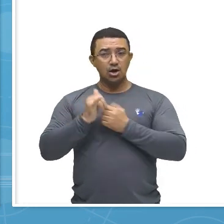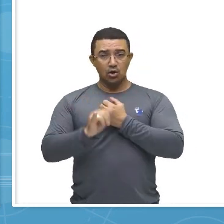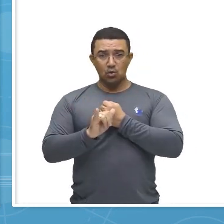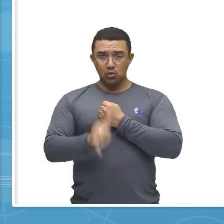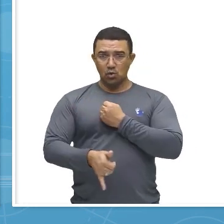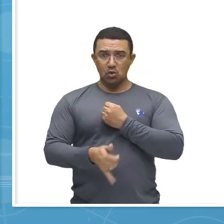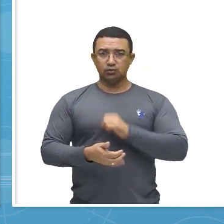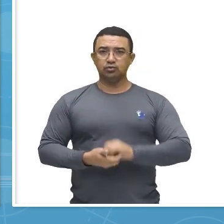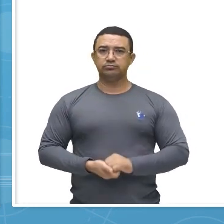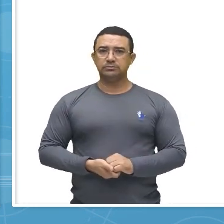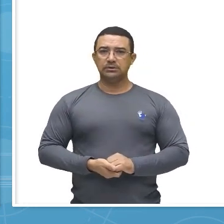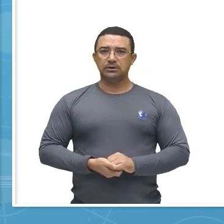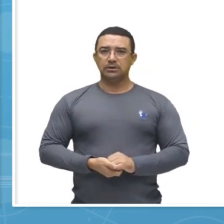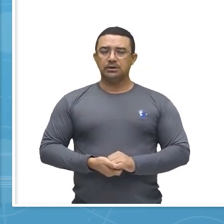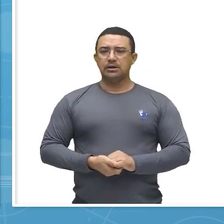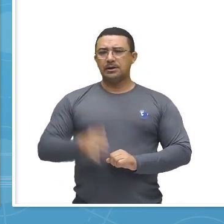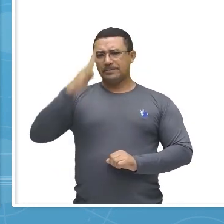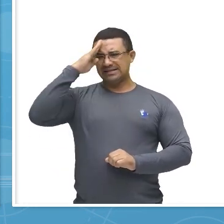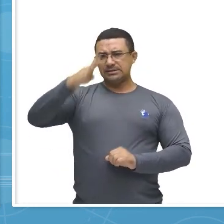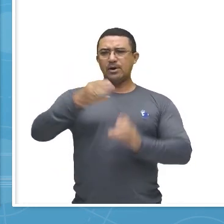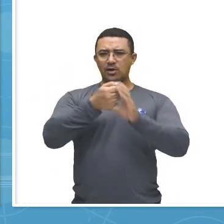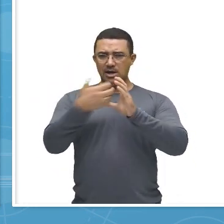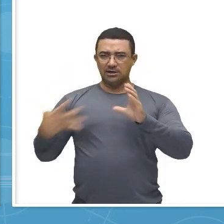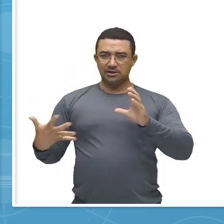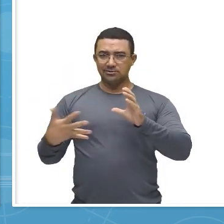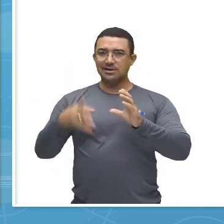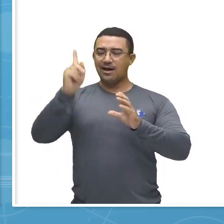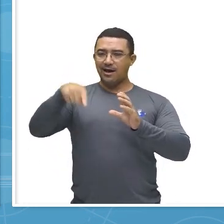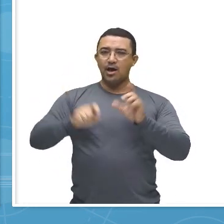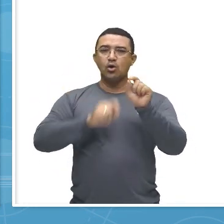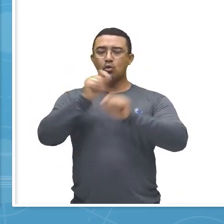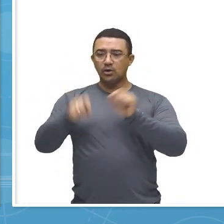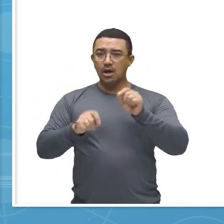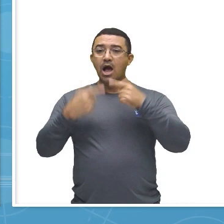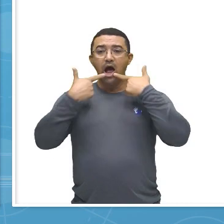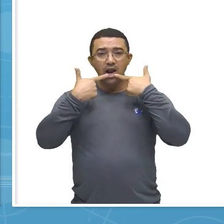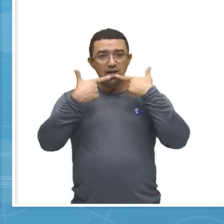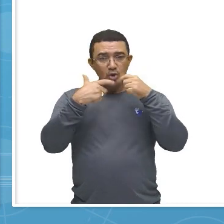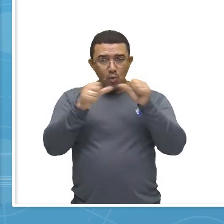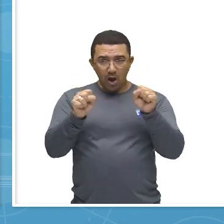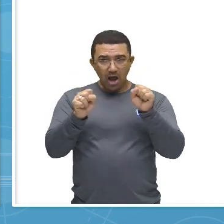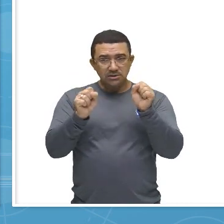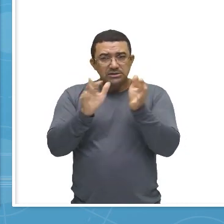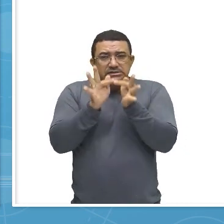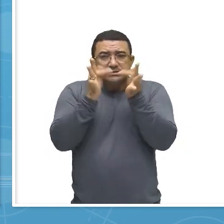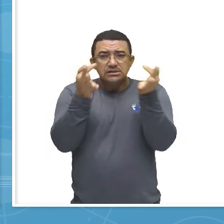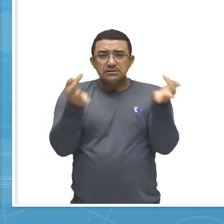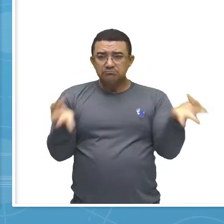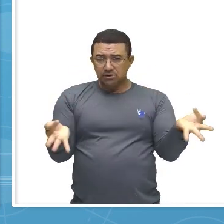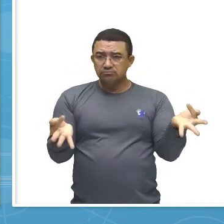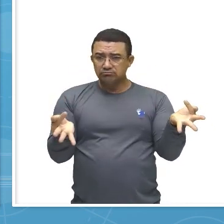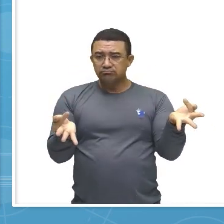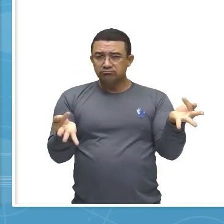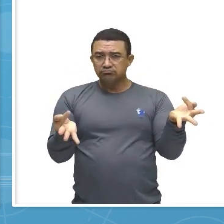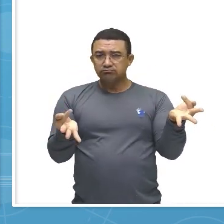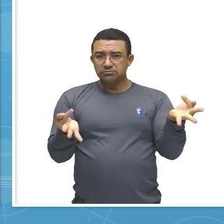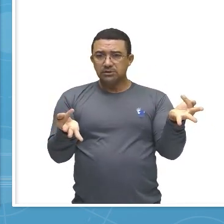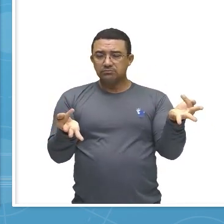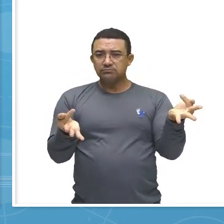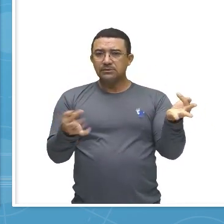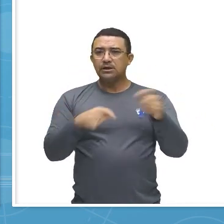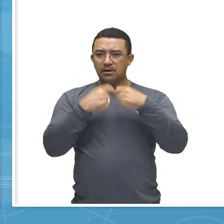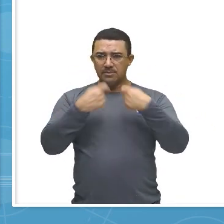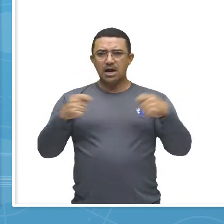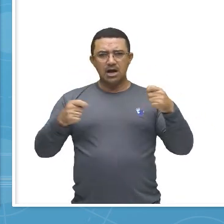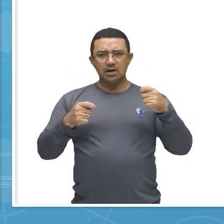suas principais características está a precisão da linguagem, né? Precisão em uma linguagem simples, por ele